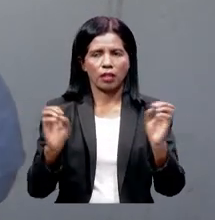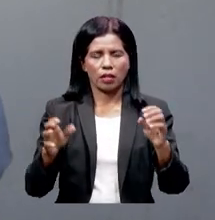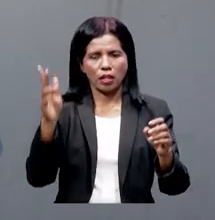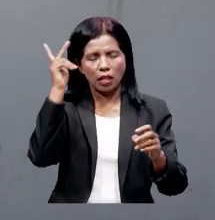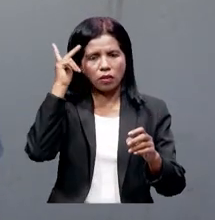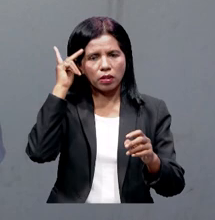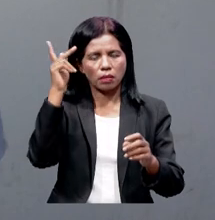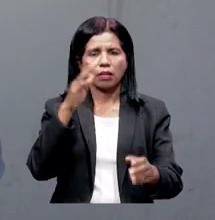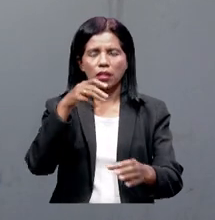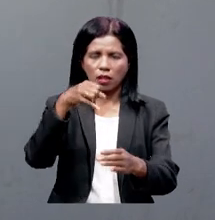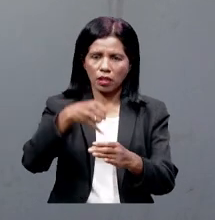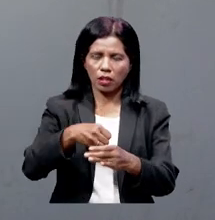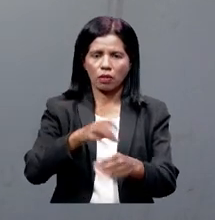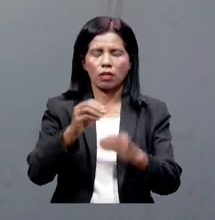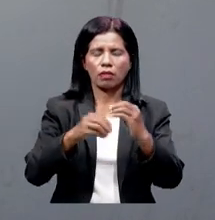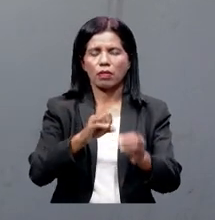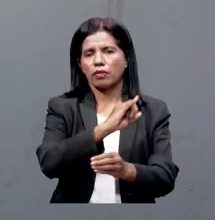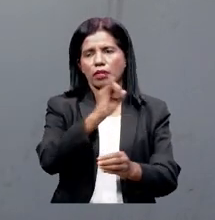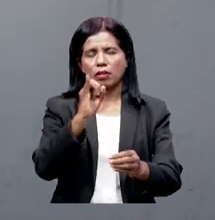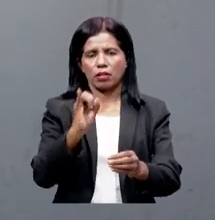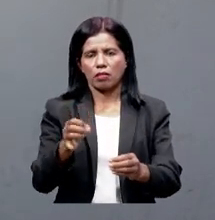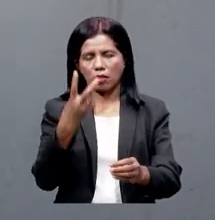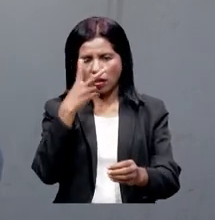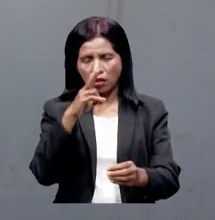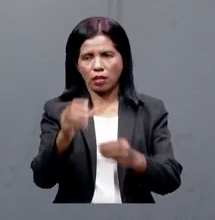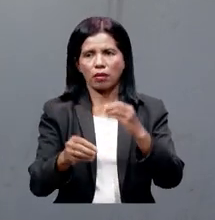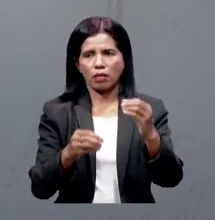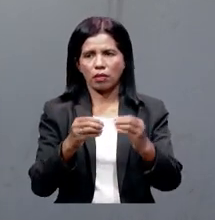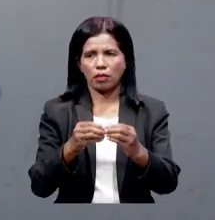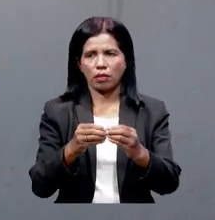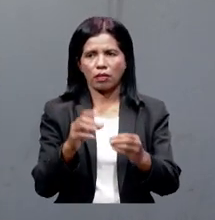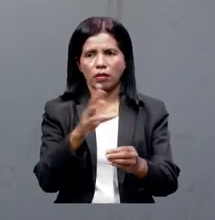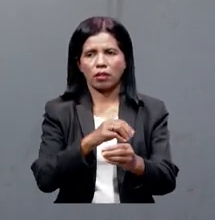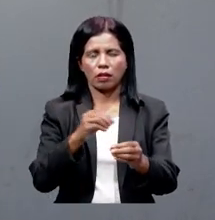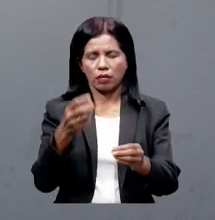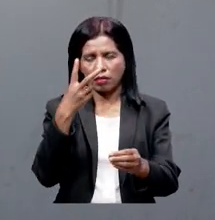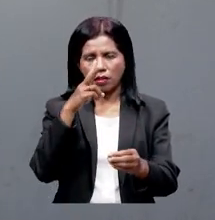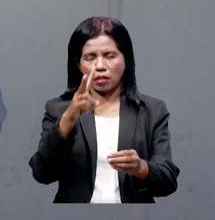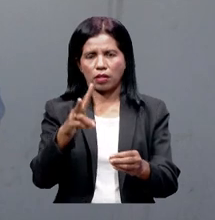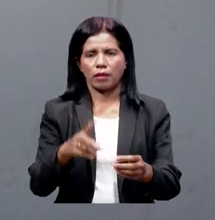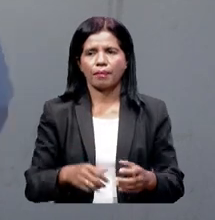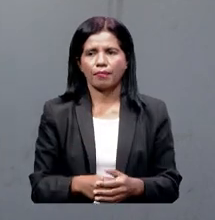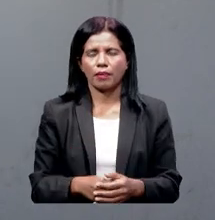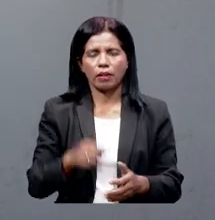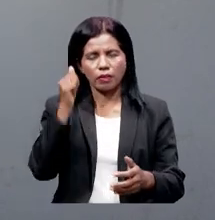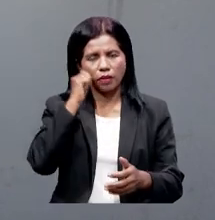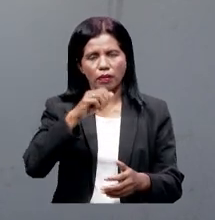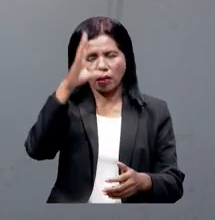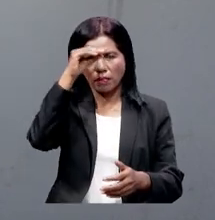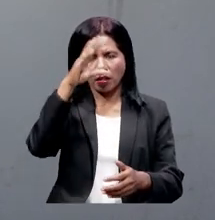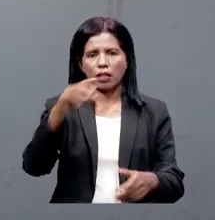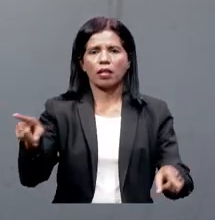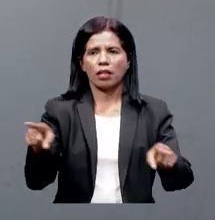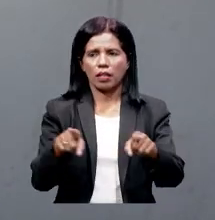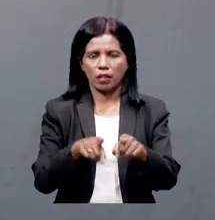conhecimento cliente kona ba investigação ni descobre be provas, meios de provas para tu, tanto feito ga mane sai